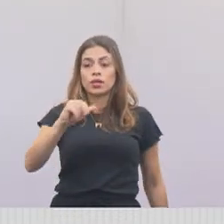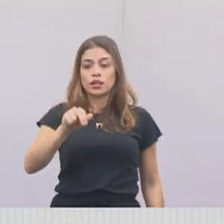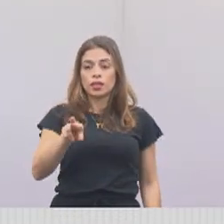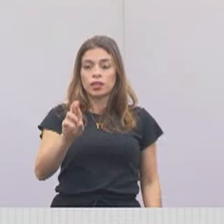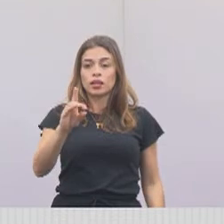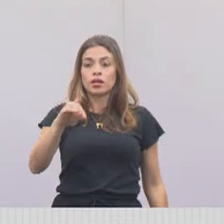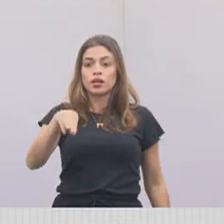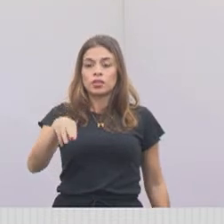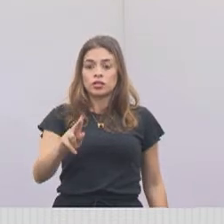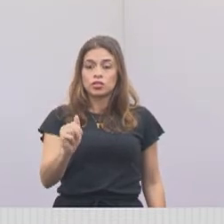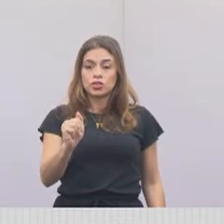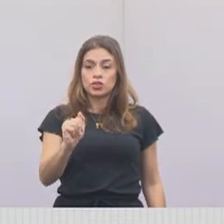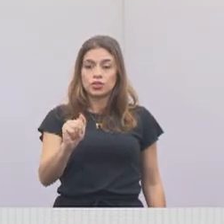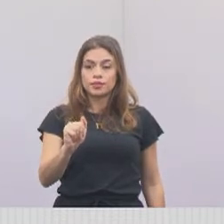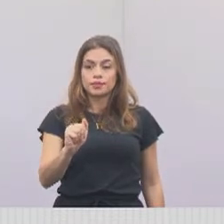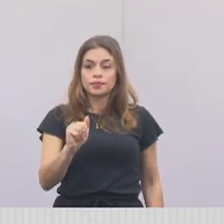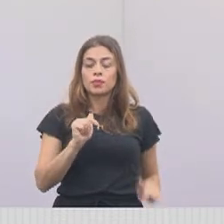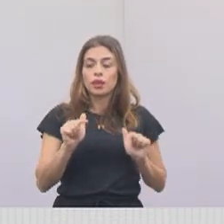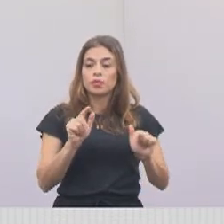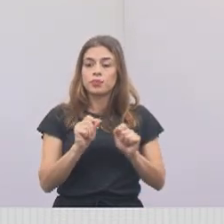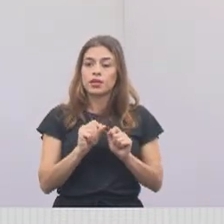município. Próximo.